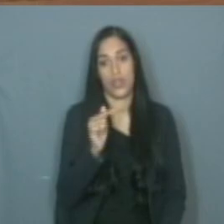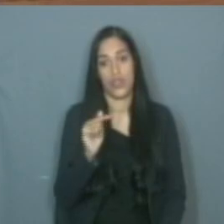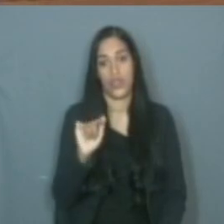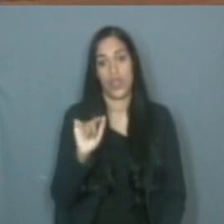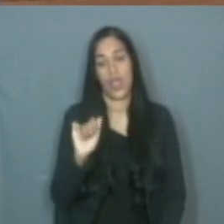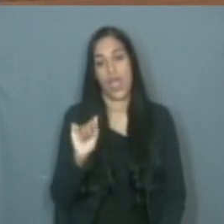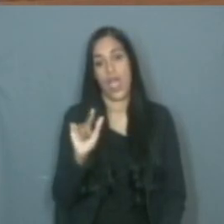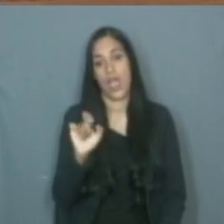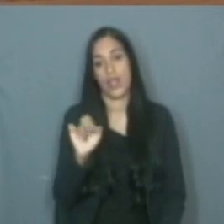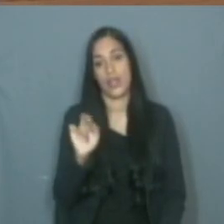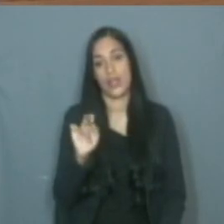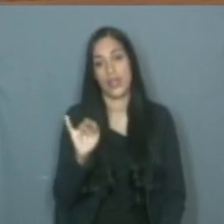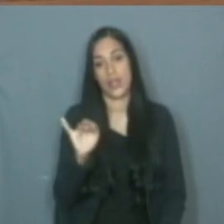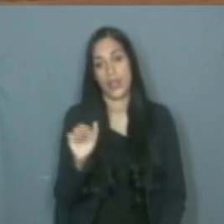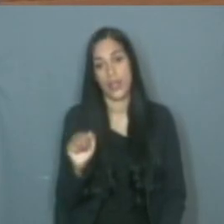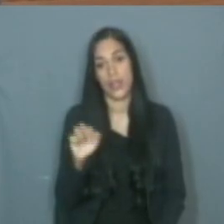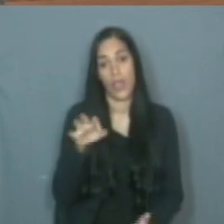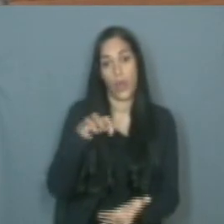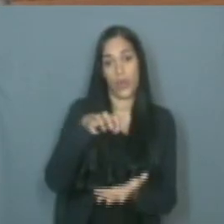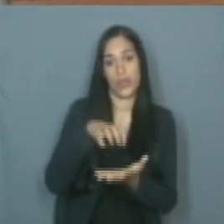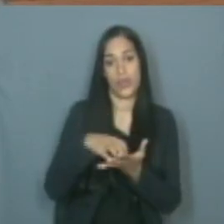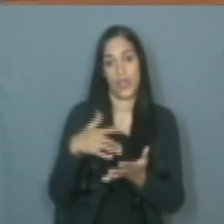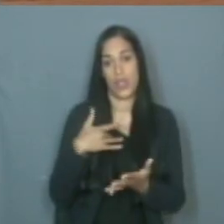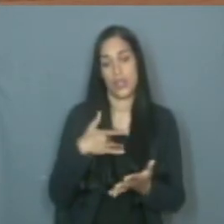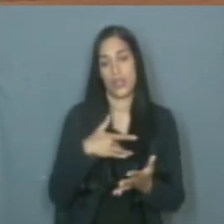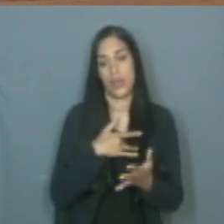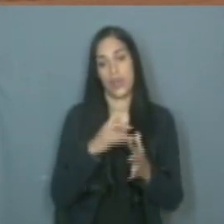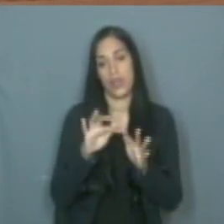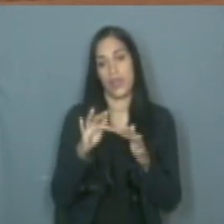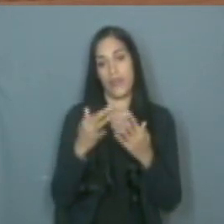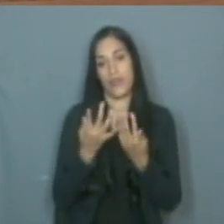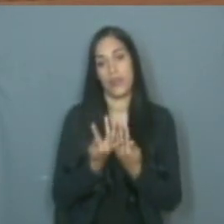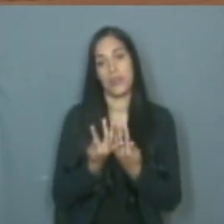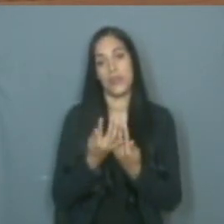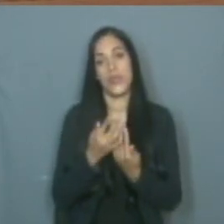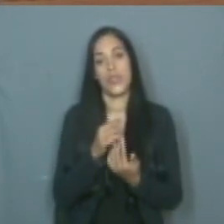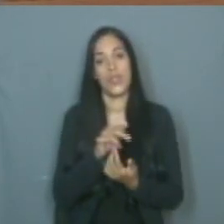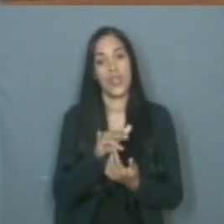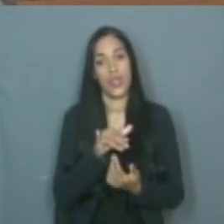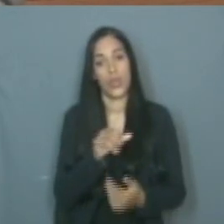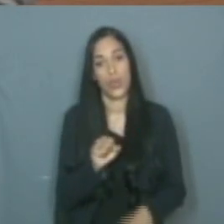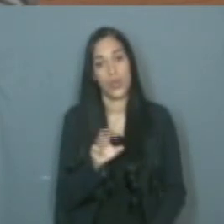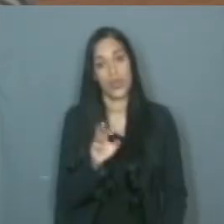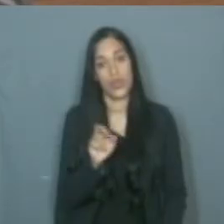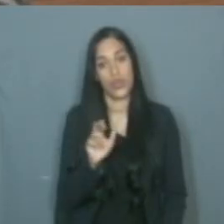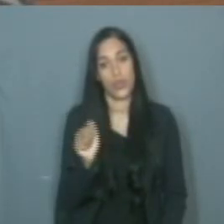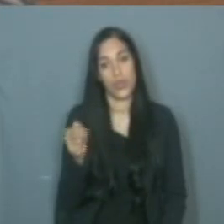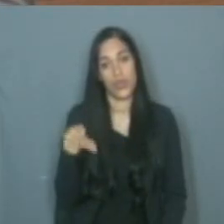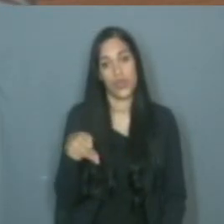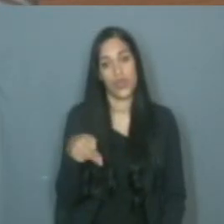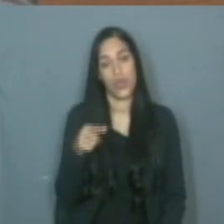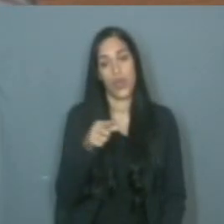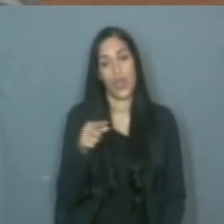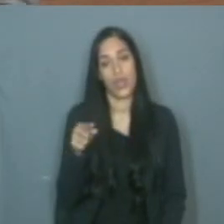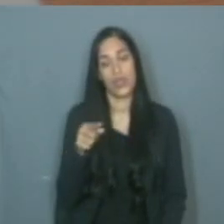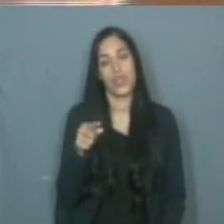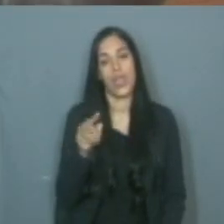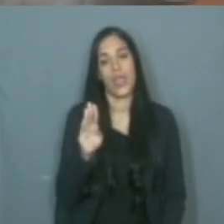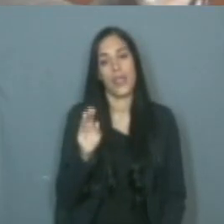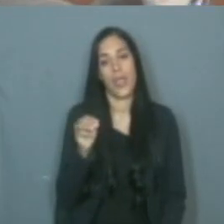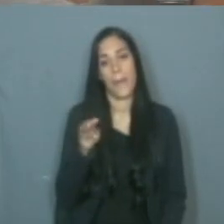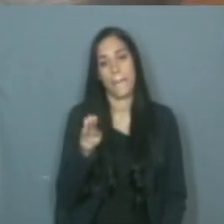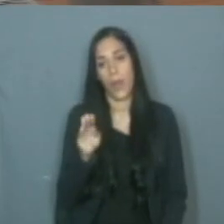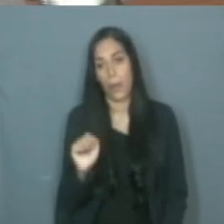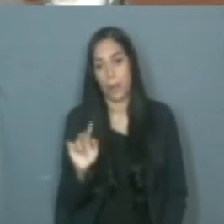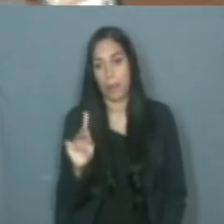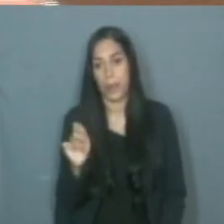imediações da Unidade de Saúde da Família, que nunca saiu, Dr. Luiz Wilson, Aquela da bomba do Demetério que o vice-prefeito foi lá e disse, acabou